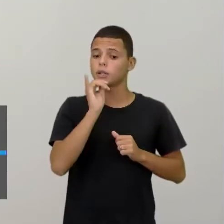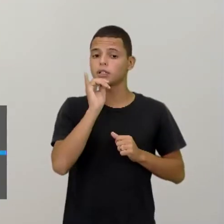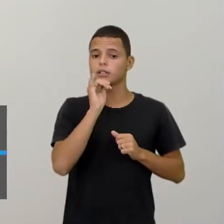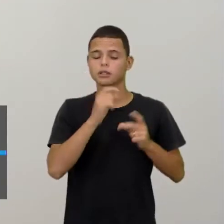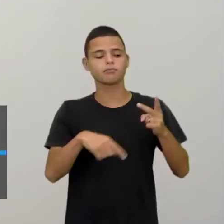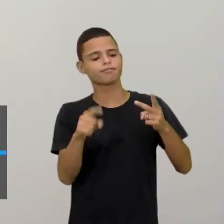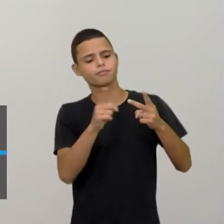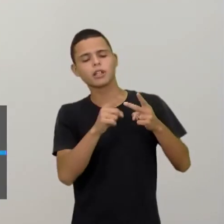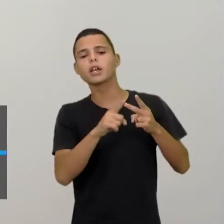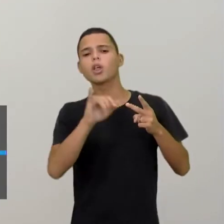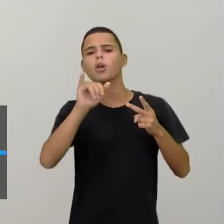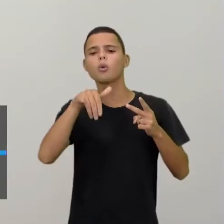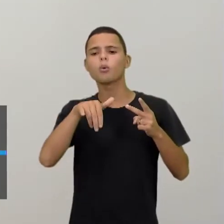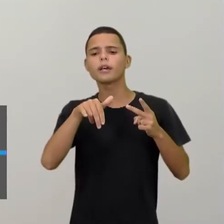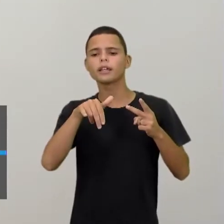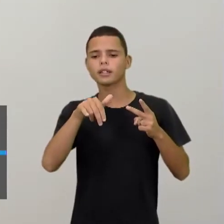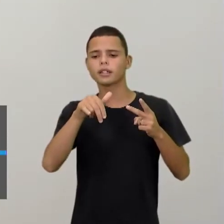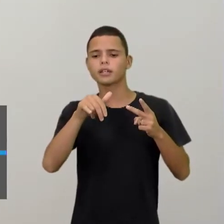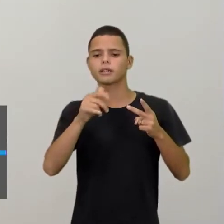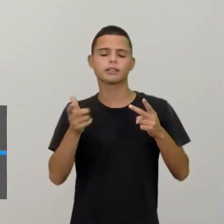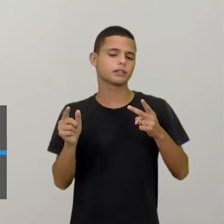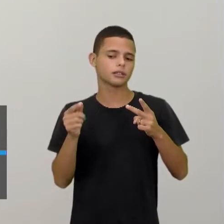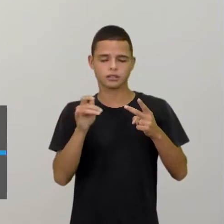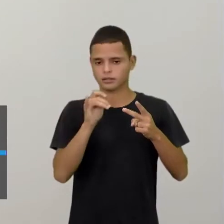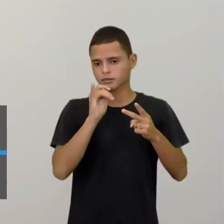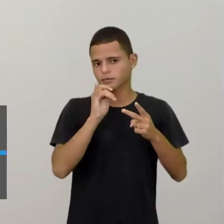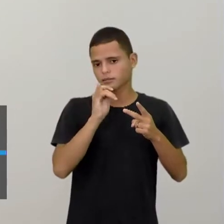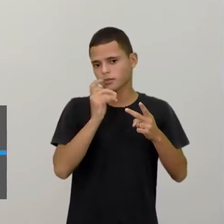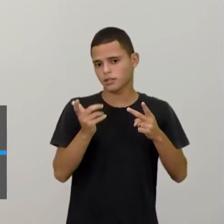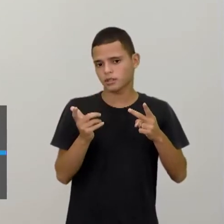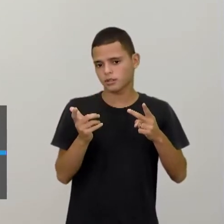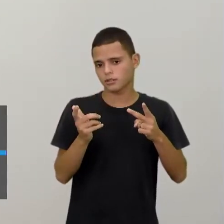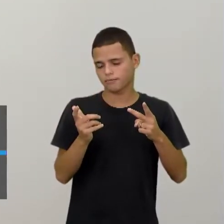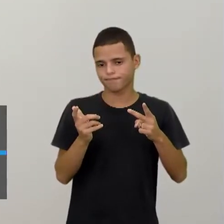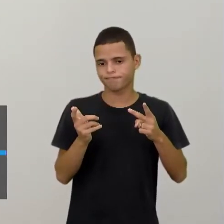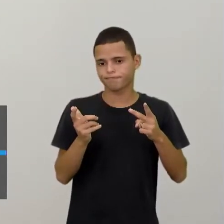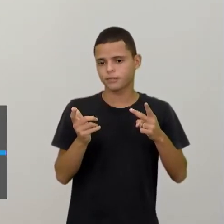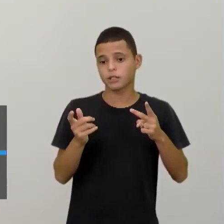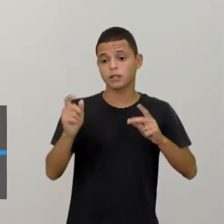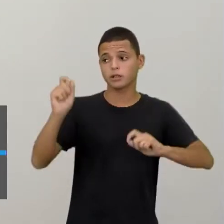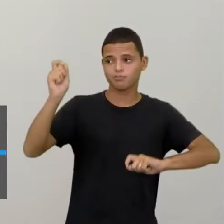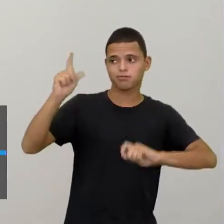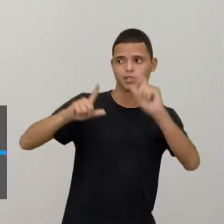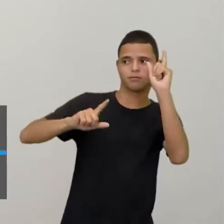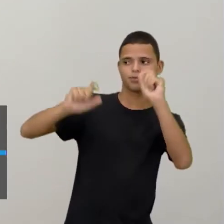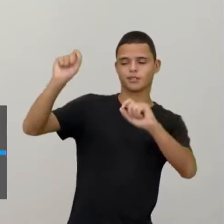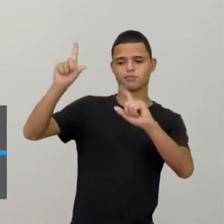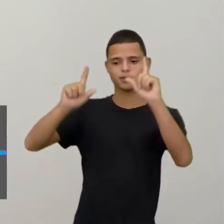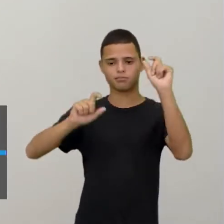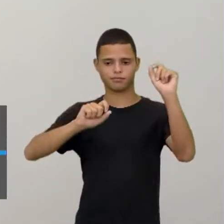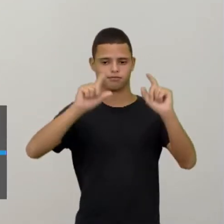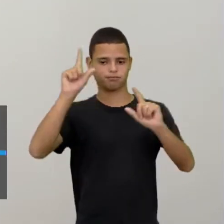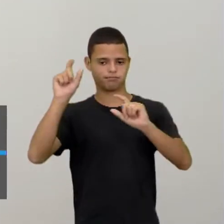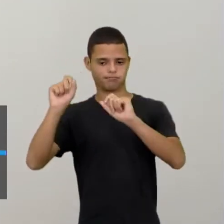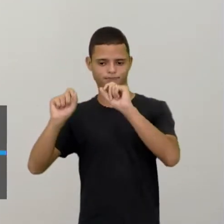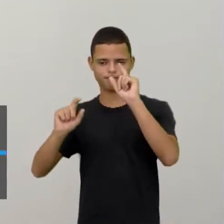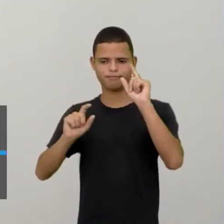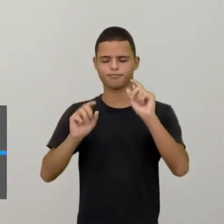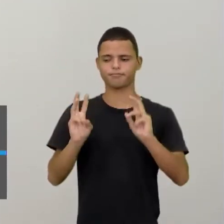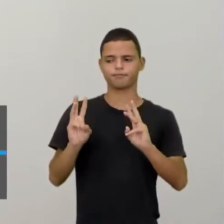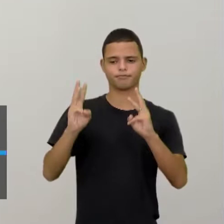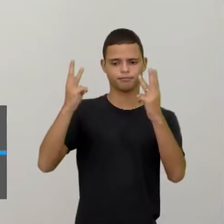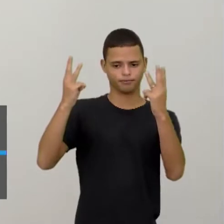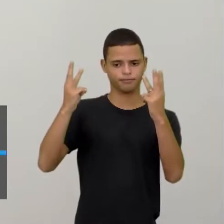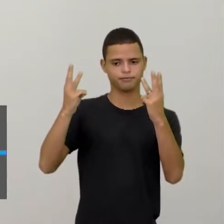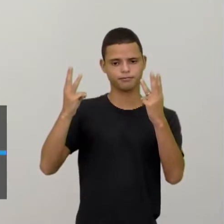cultural imaterial. Olha um exemplo, o carnaval. O carnaval, inclusive, eu vou ler aqui o nome o Conselho